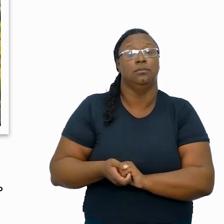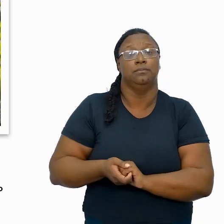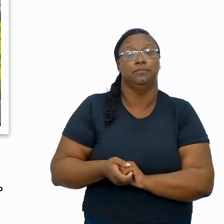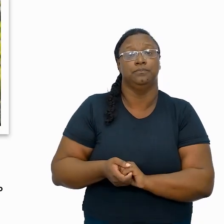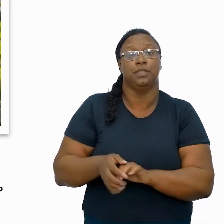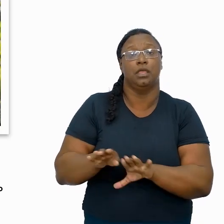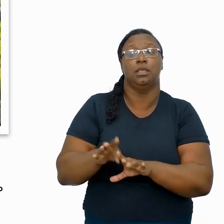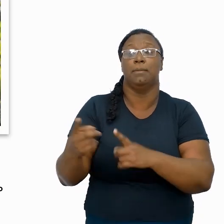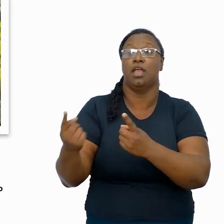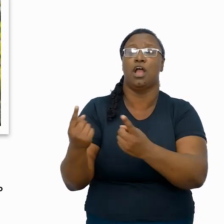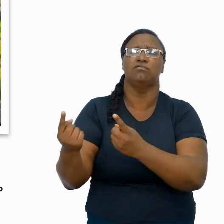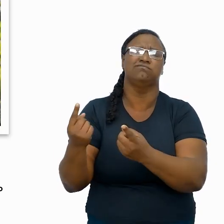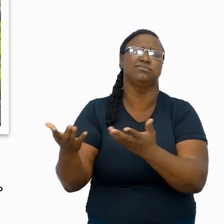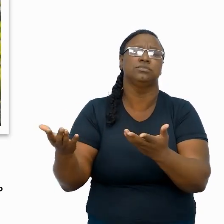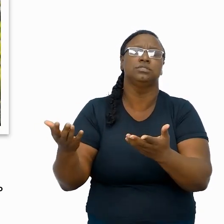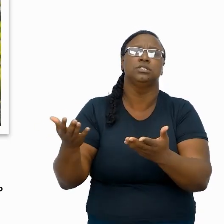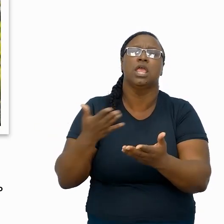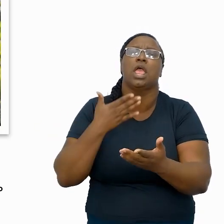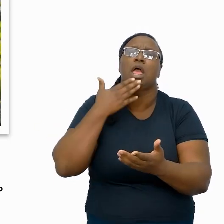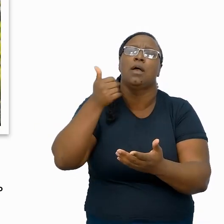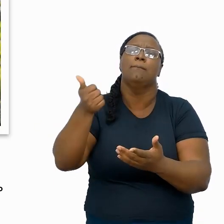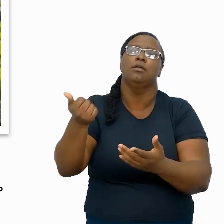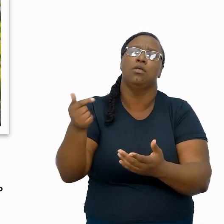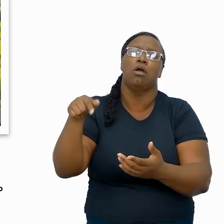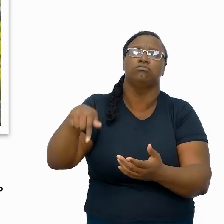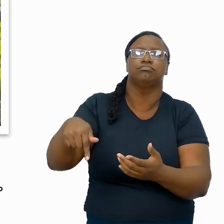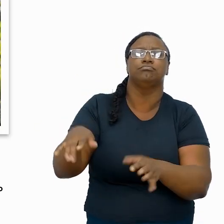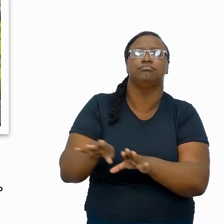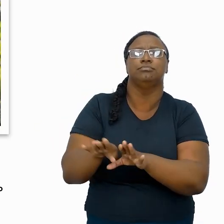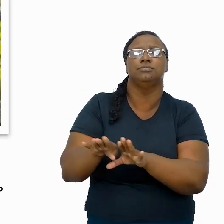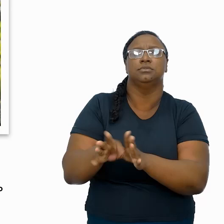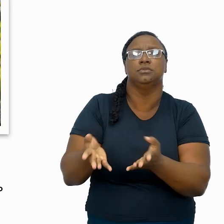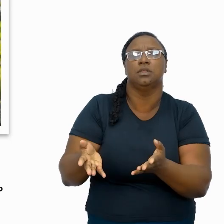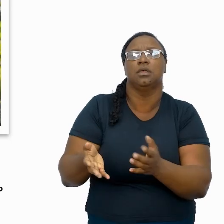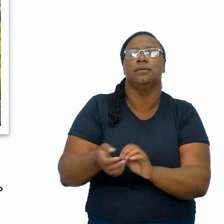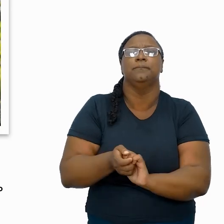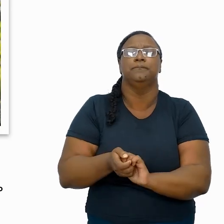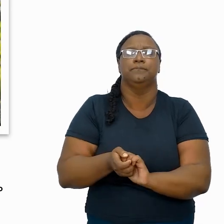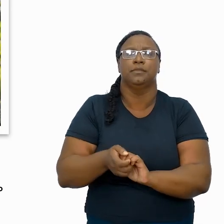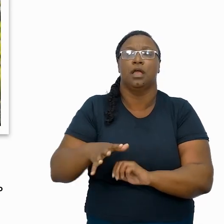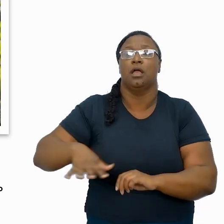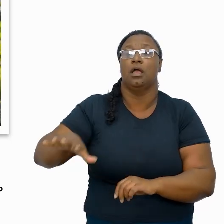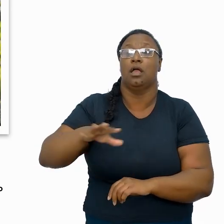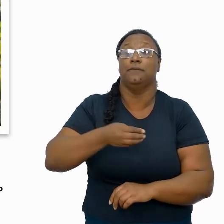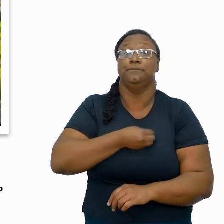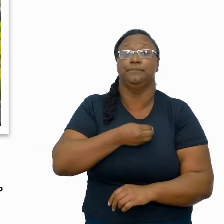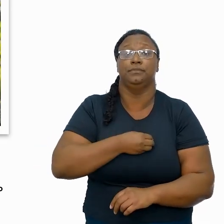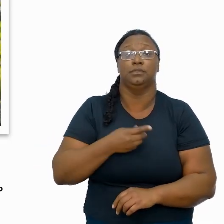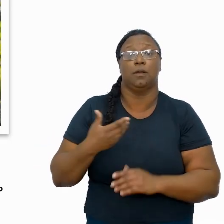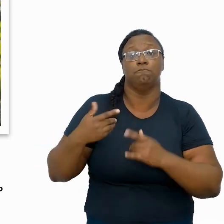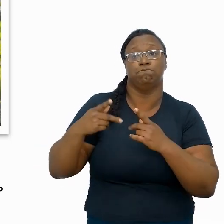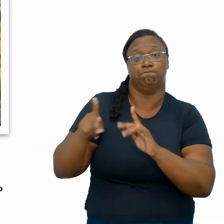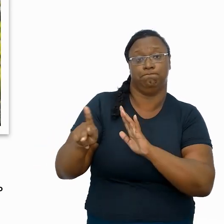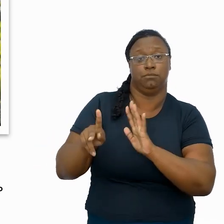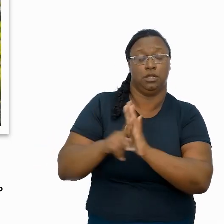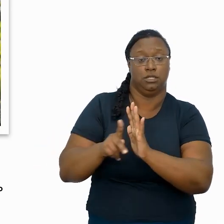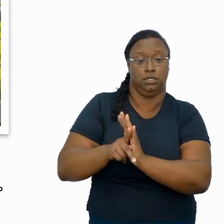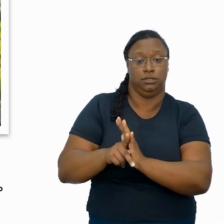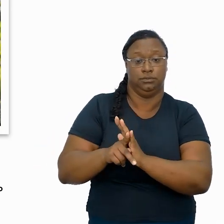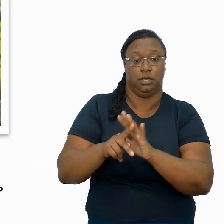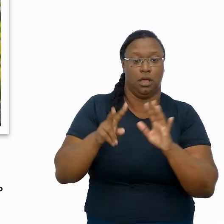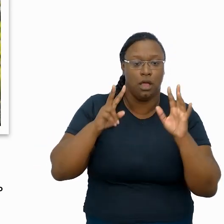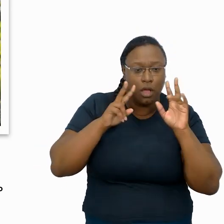e discutir, né, sobre as possibilidades que eles têm, né, diante da realidade deles. Vejam, né, essas